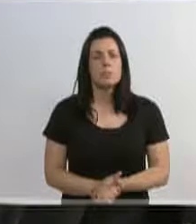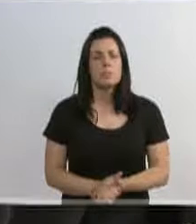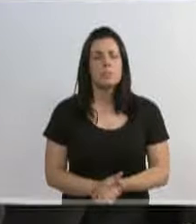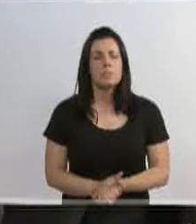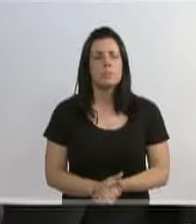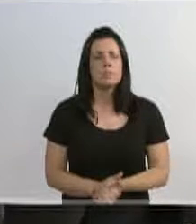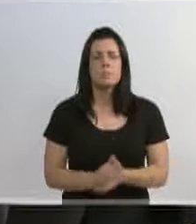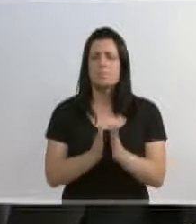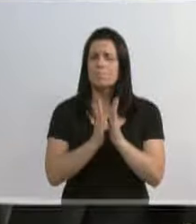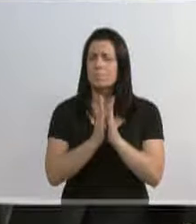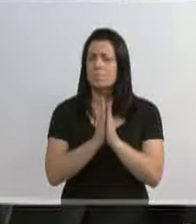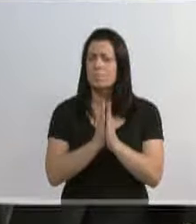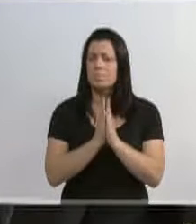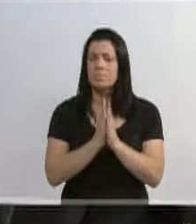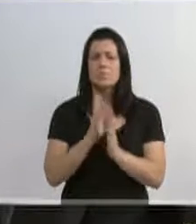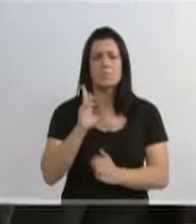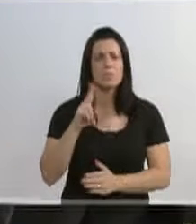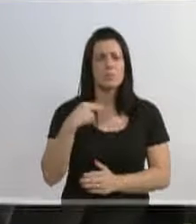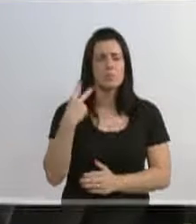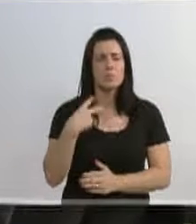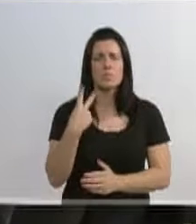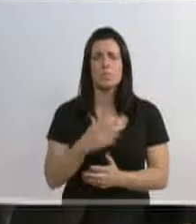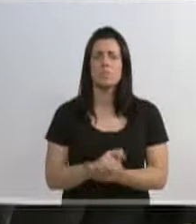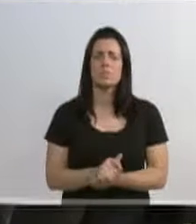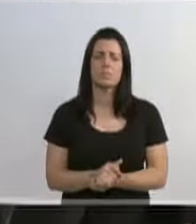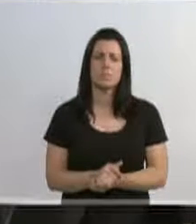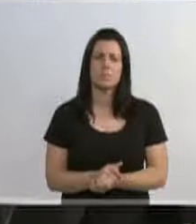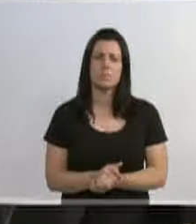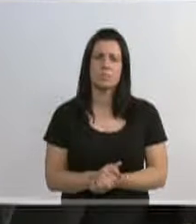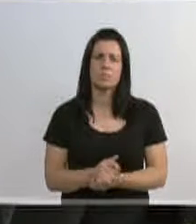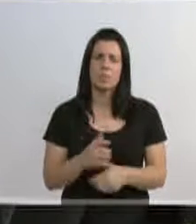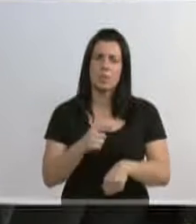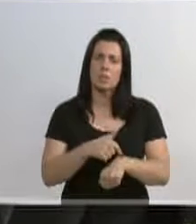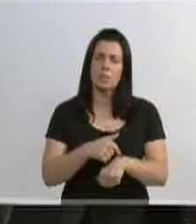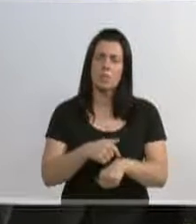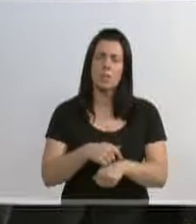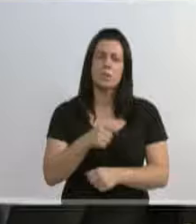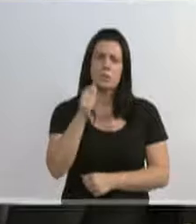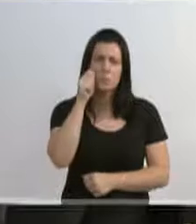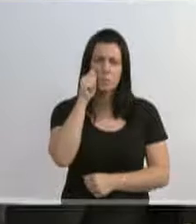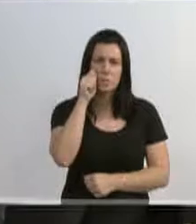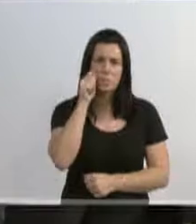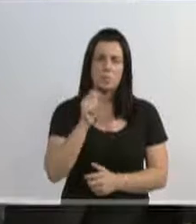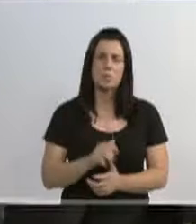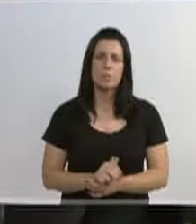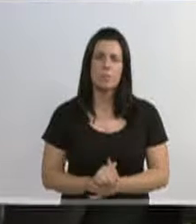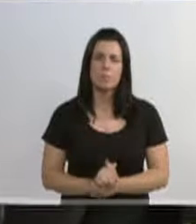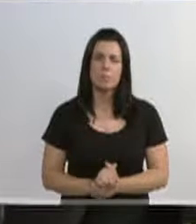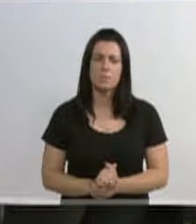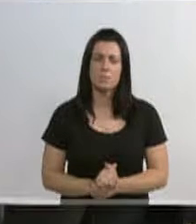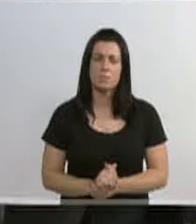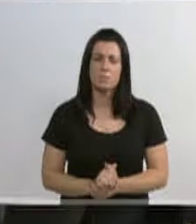Por favor, vereador. Passo a palavra ao vice-presidente vereador Almir Vieira.